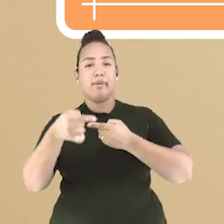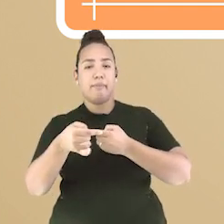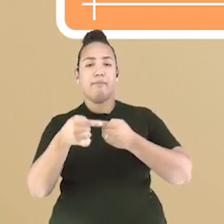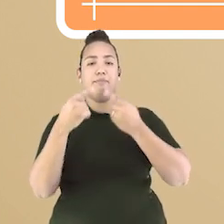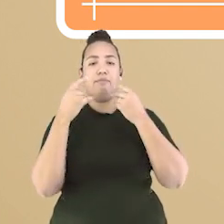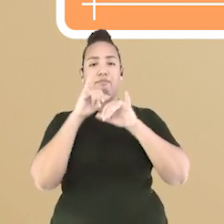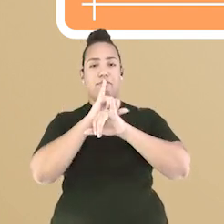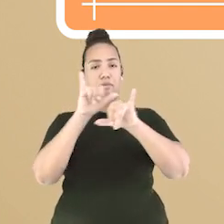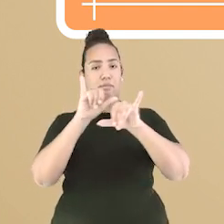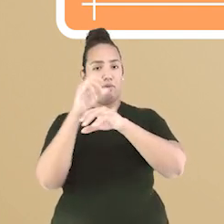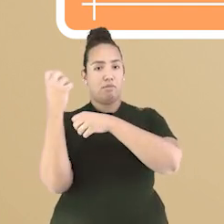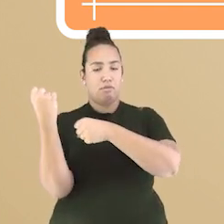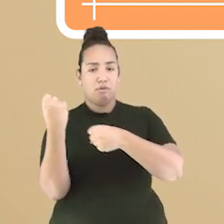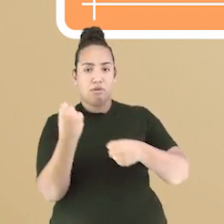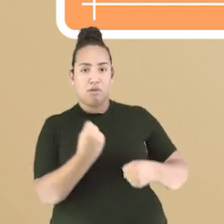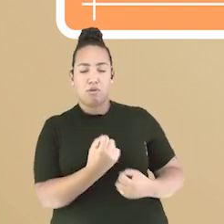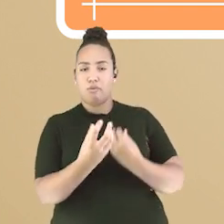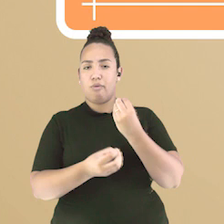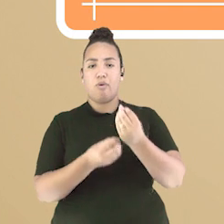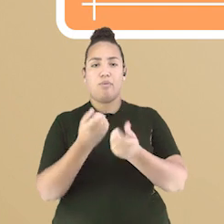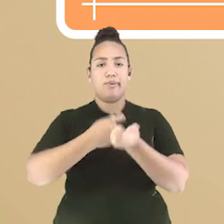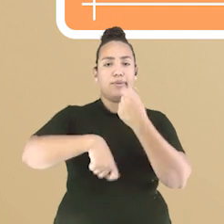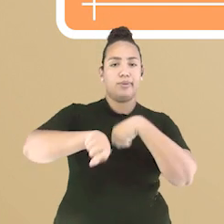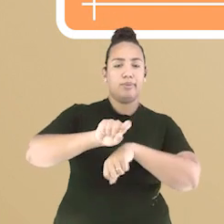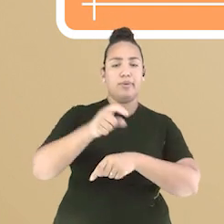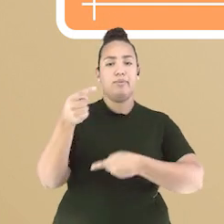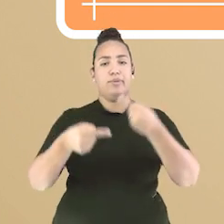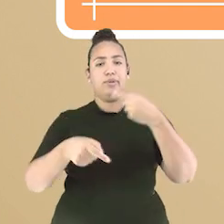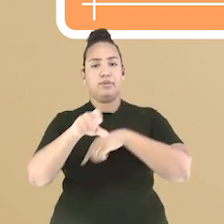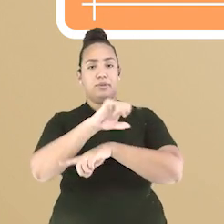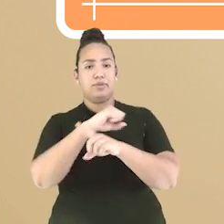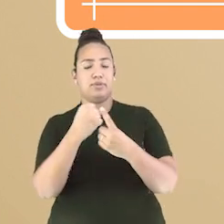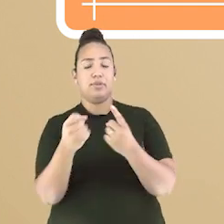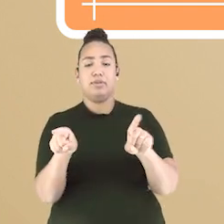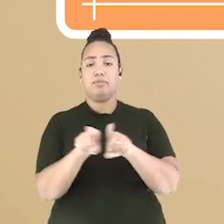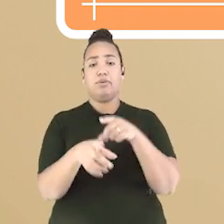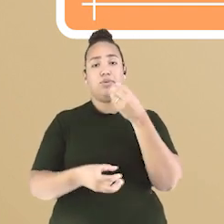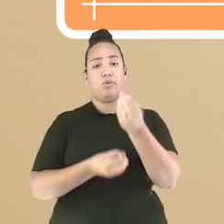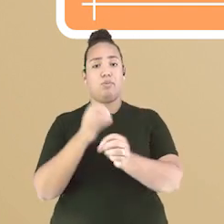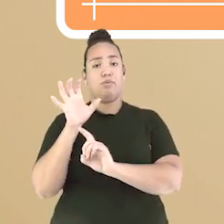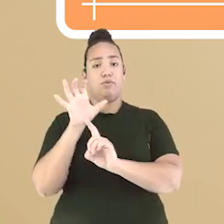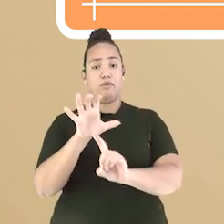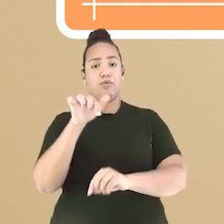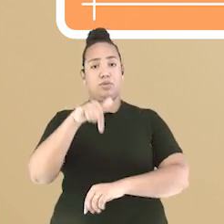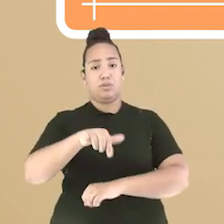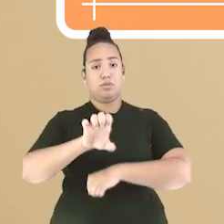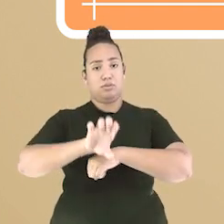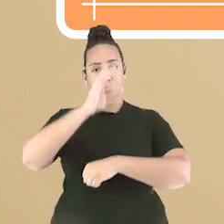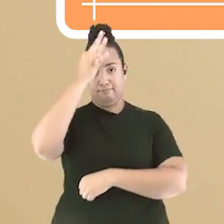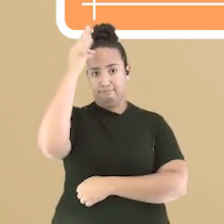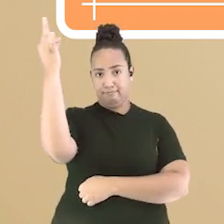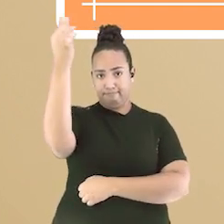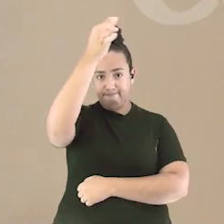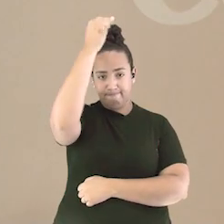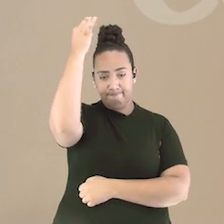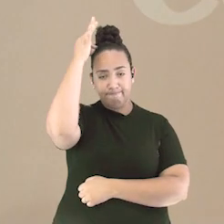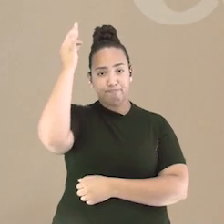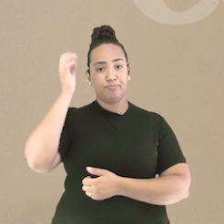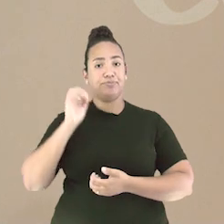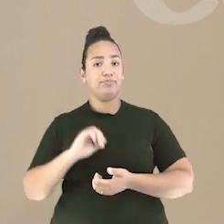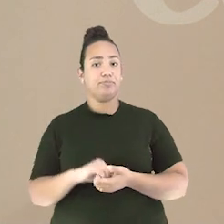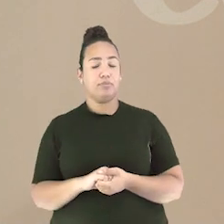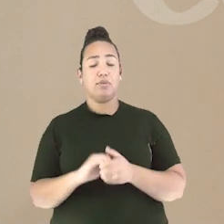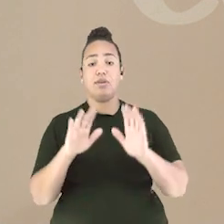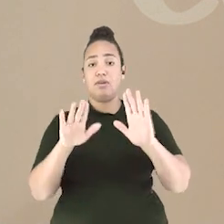República nos âmbitos econômicos, políticos e sociais e a influência desse período para o Espírito Santo. Antes